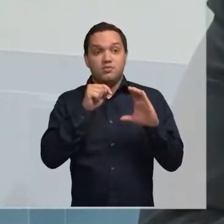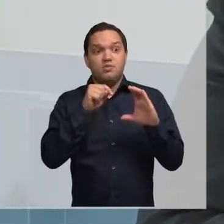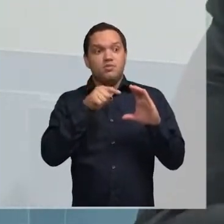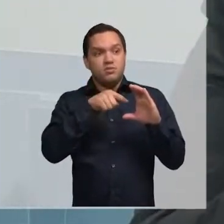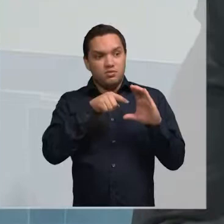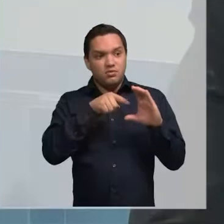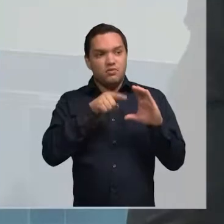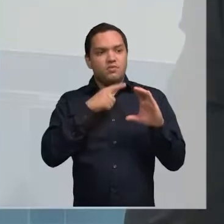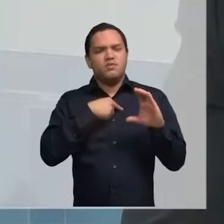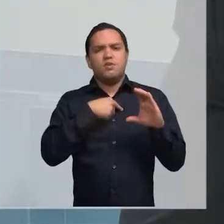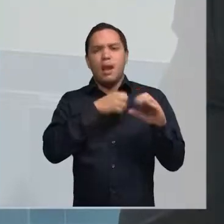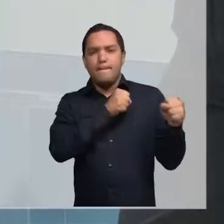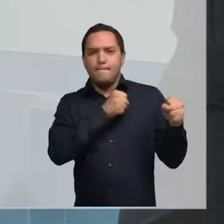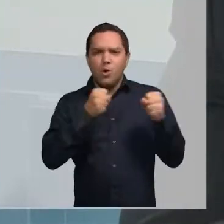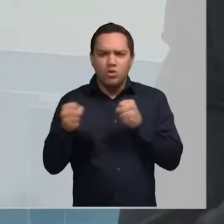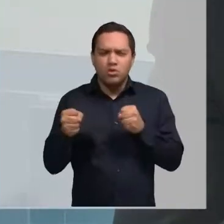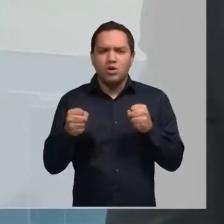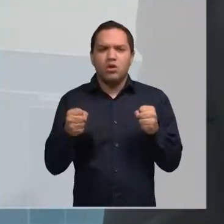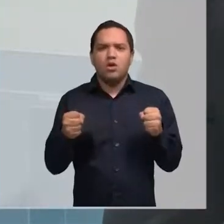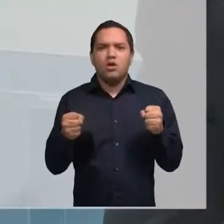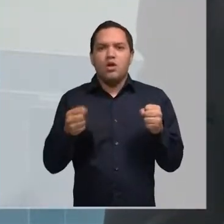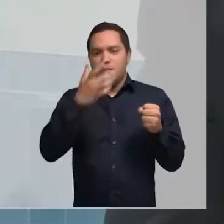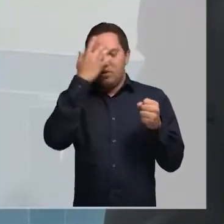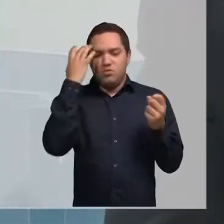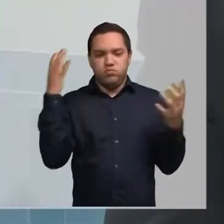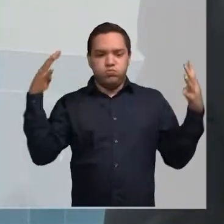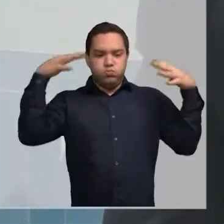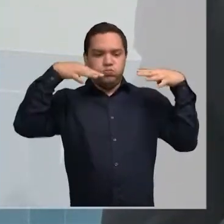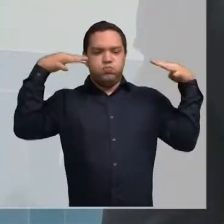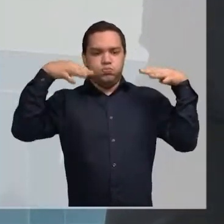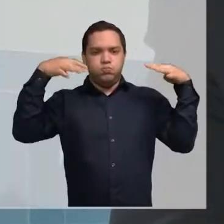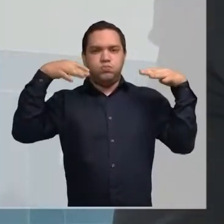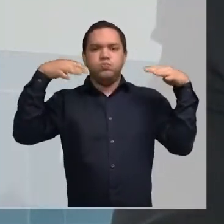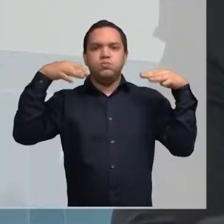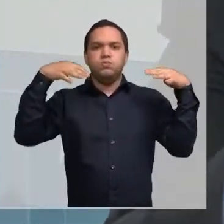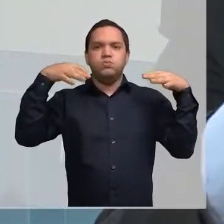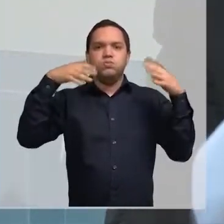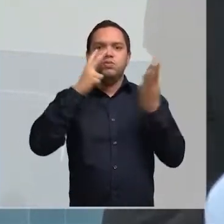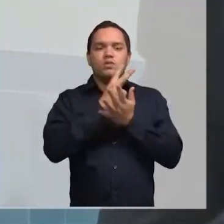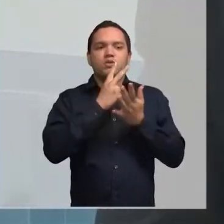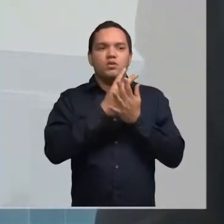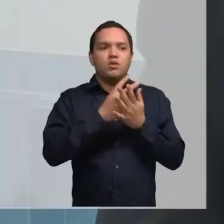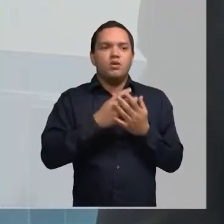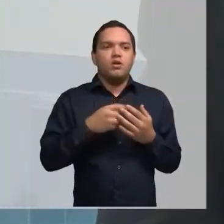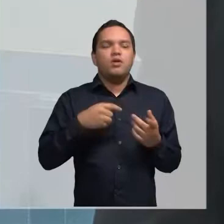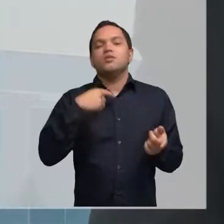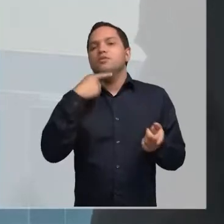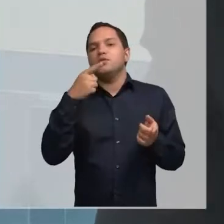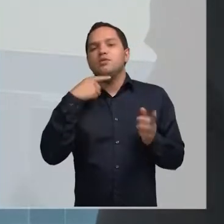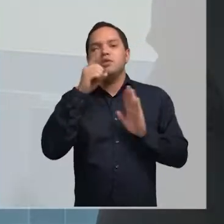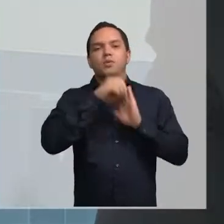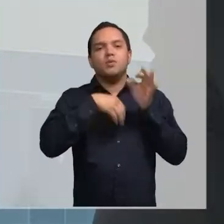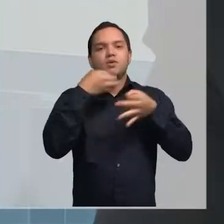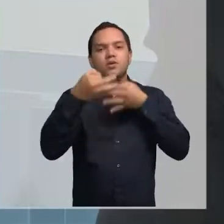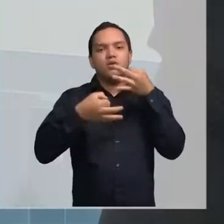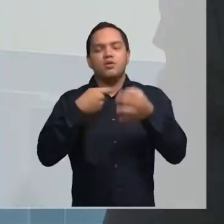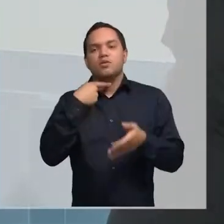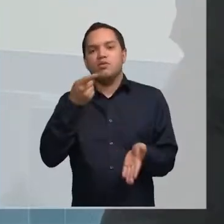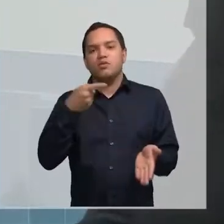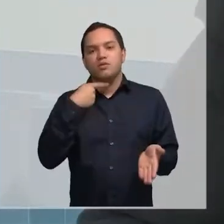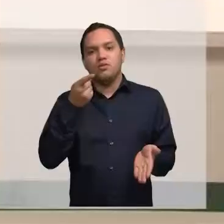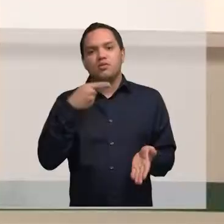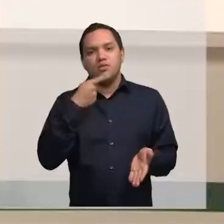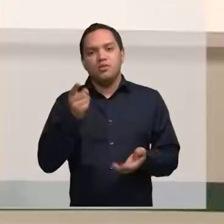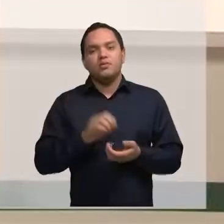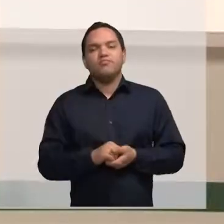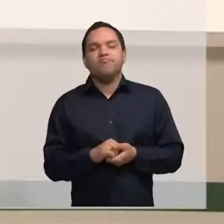tiver o monopólio da audiência, Ela escolhe quem vai para a Sibéria. não existe democracia nesse país. Quem vai para a Sibéria do